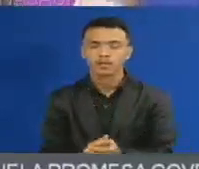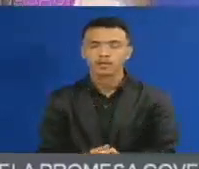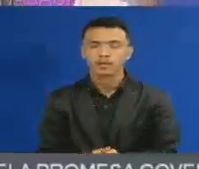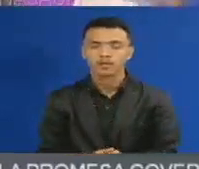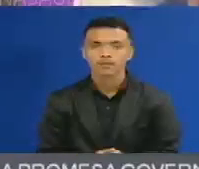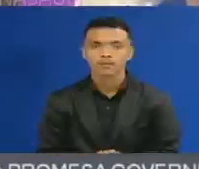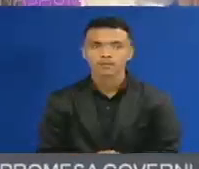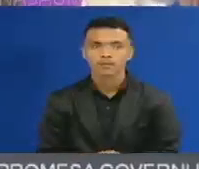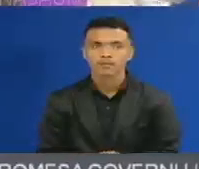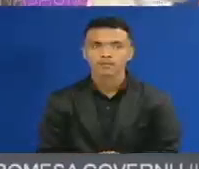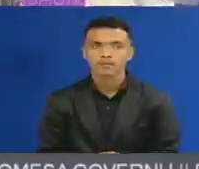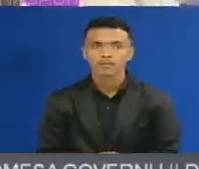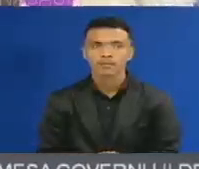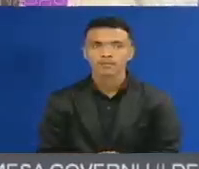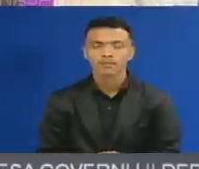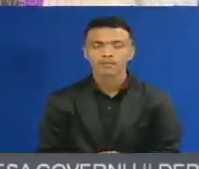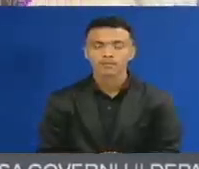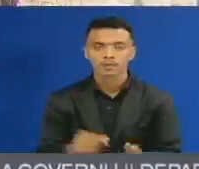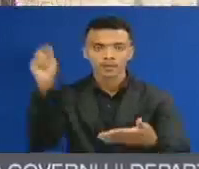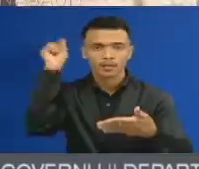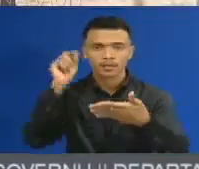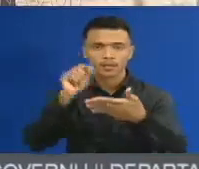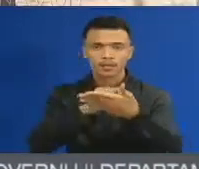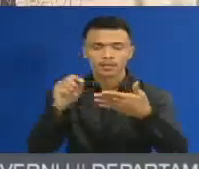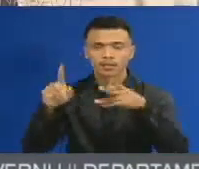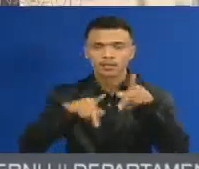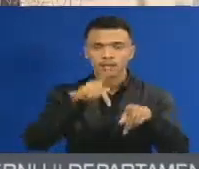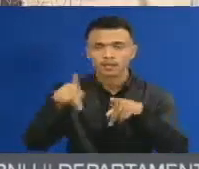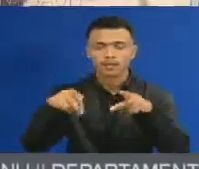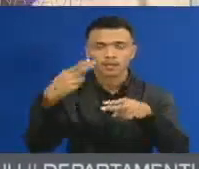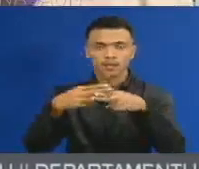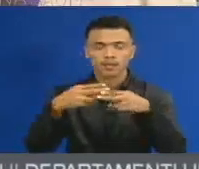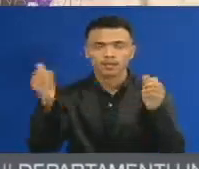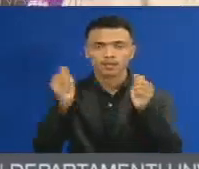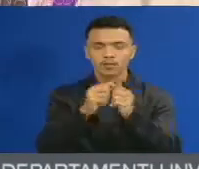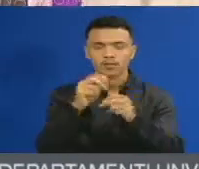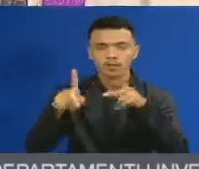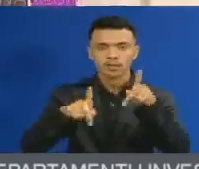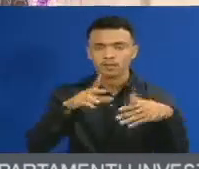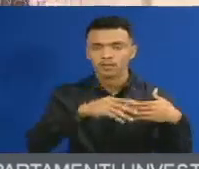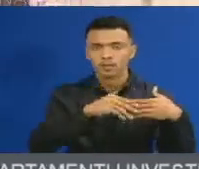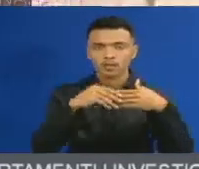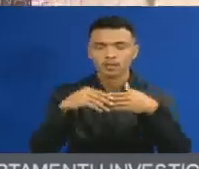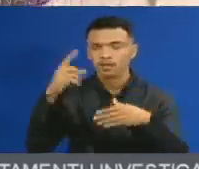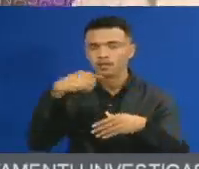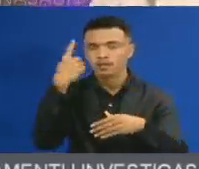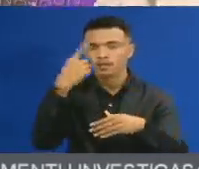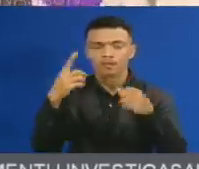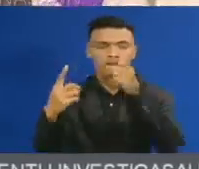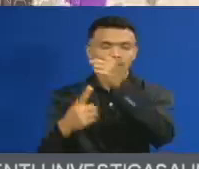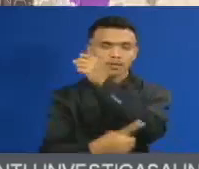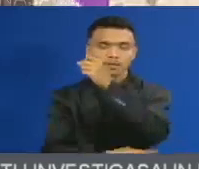hanya sam movimento ida dia kena hakere e masirne ni nara no e mande be ukum portugues ukum ni ne sema castigo